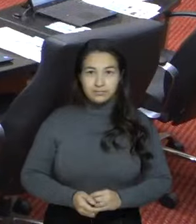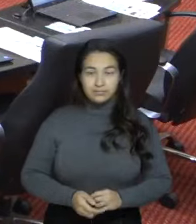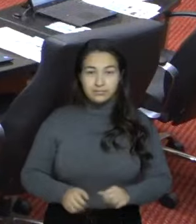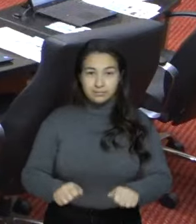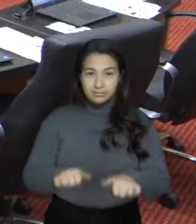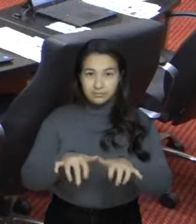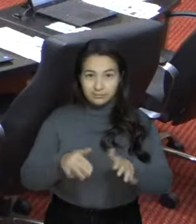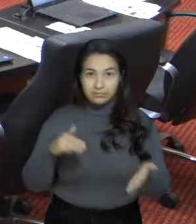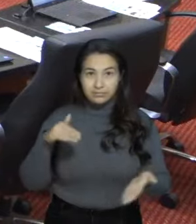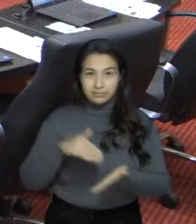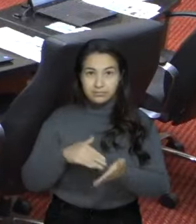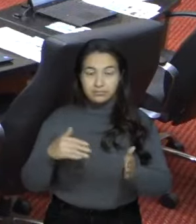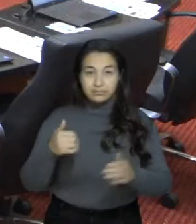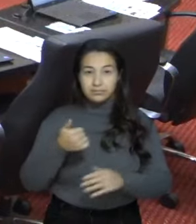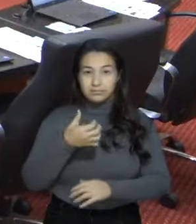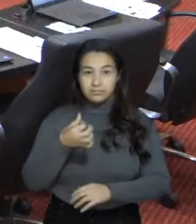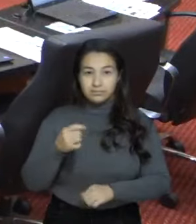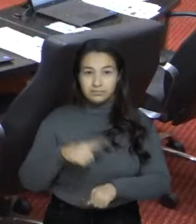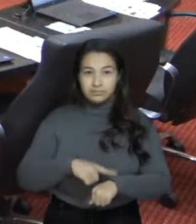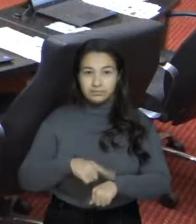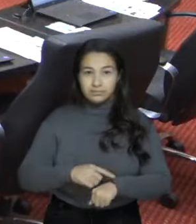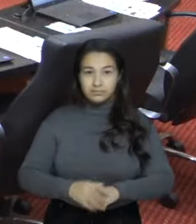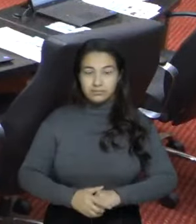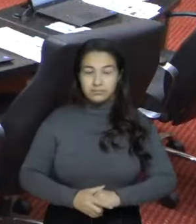até às 16 horas